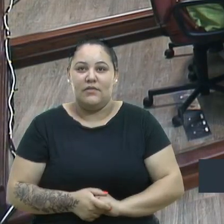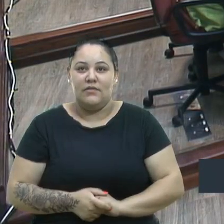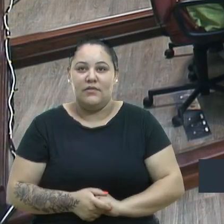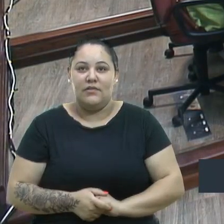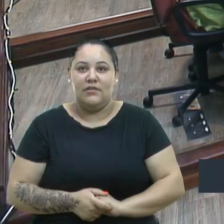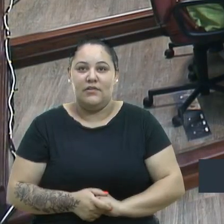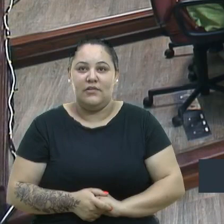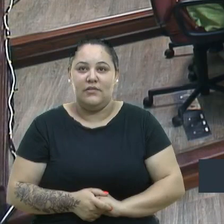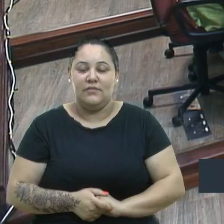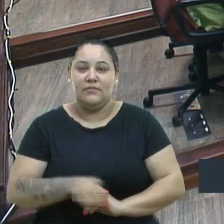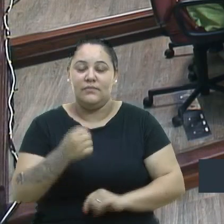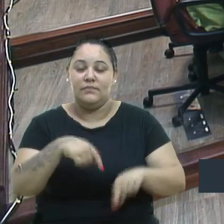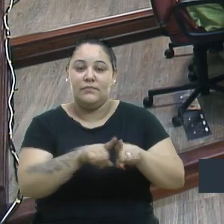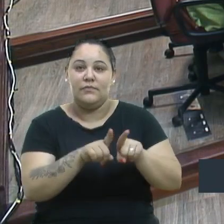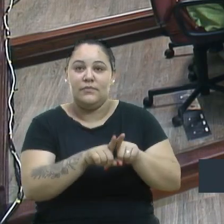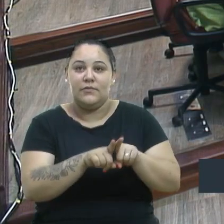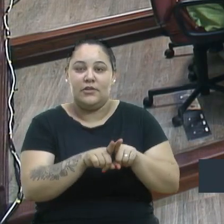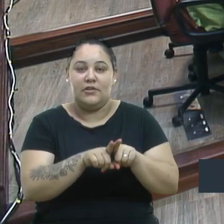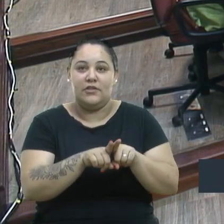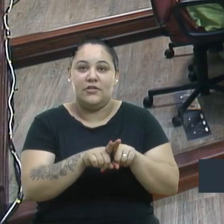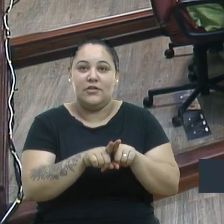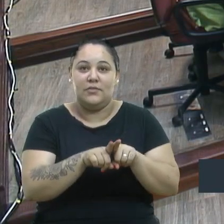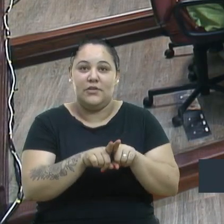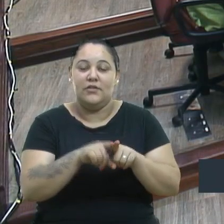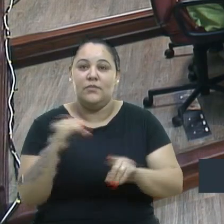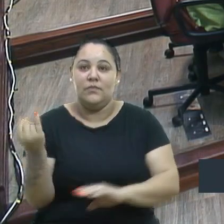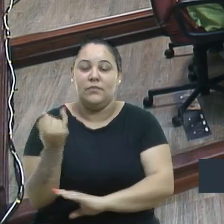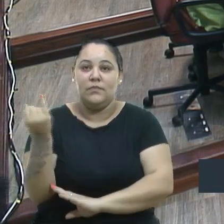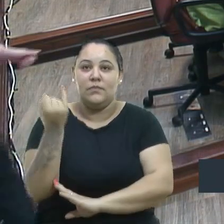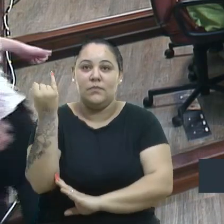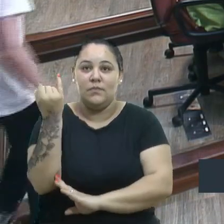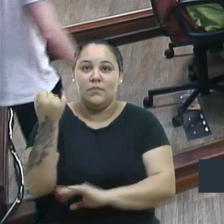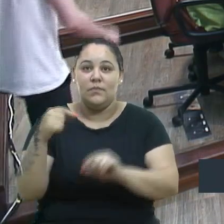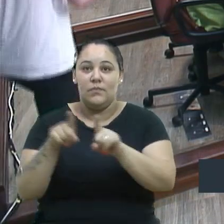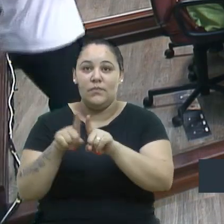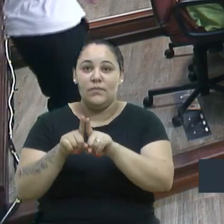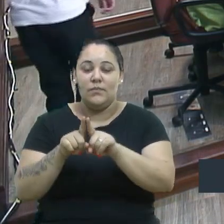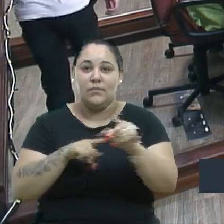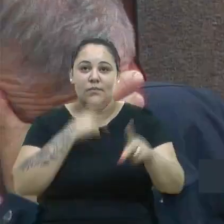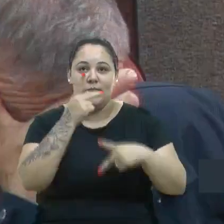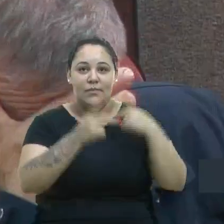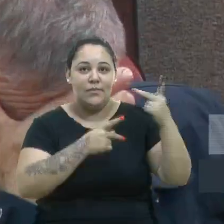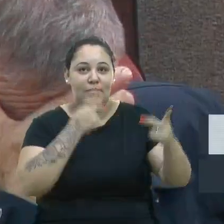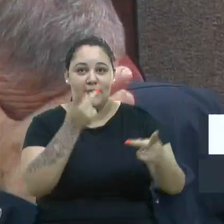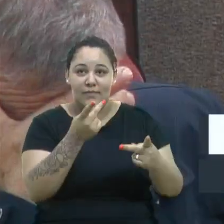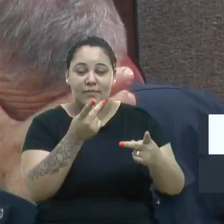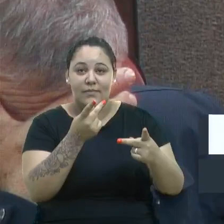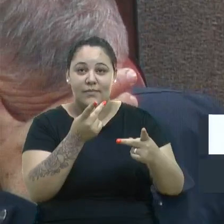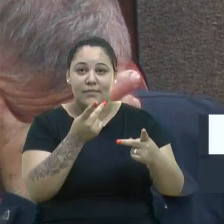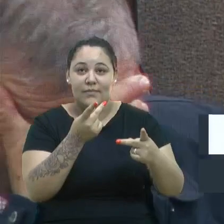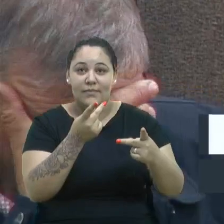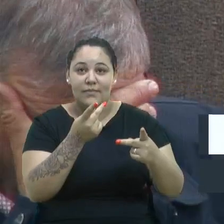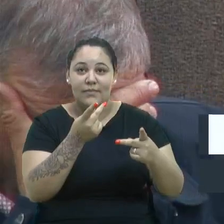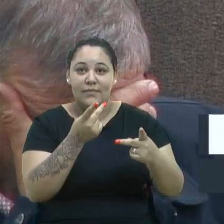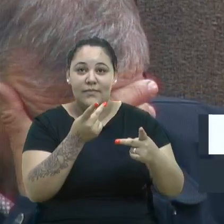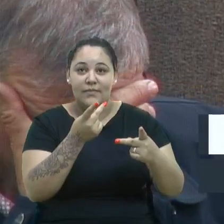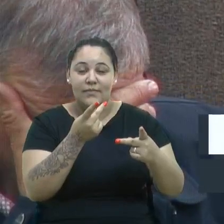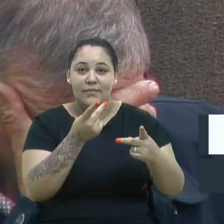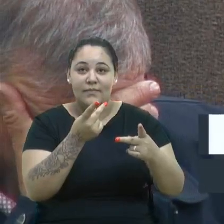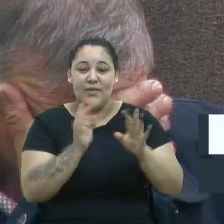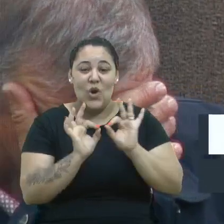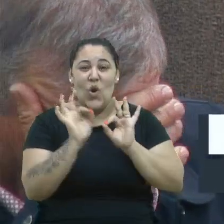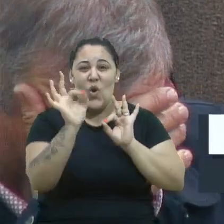nossos resíduos. E é importante quando o senhor fala a respeito dessa usina, por mais que pareça a longo